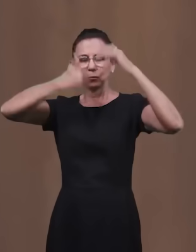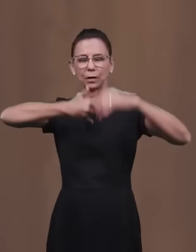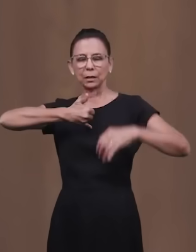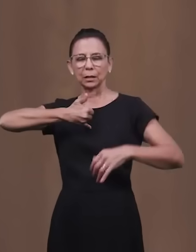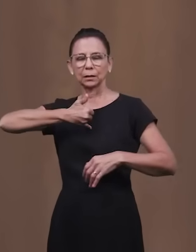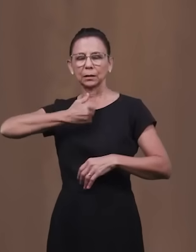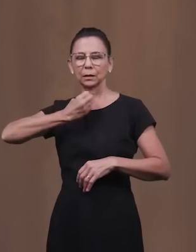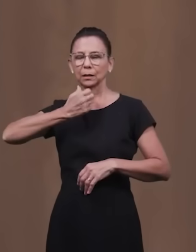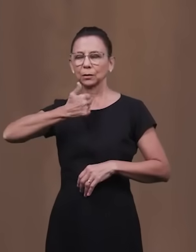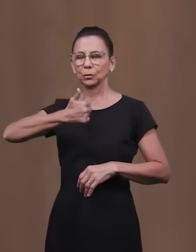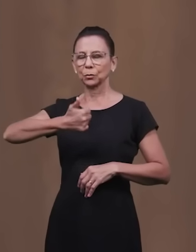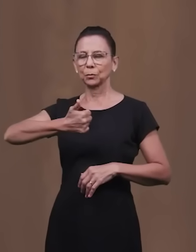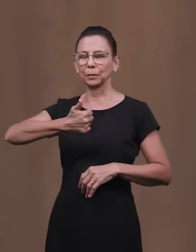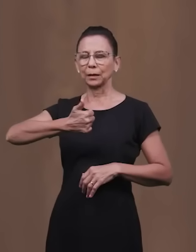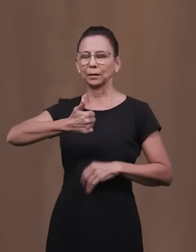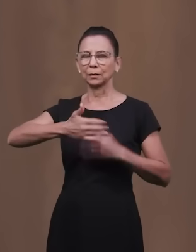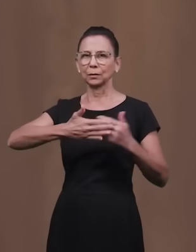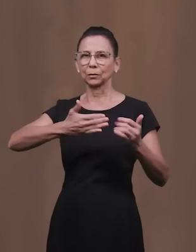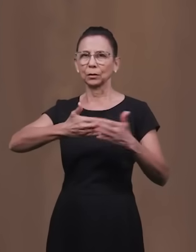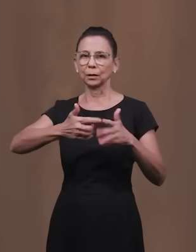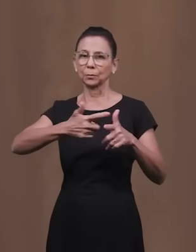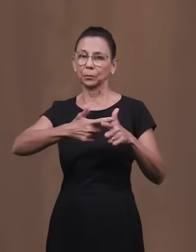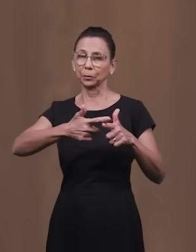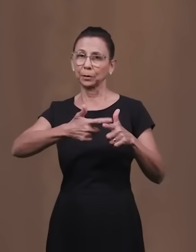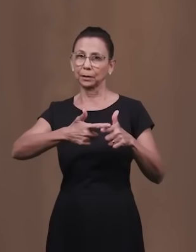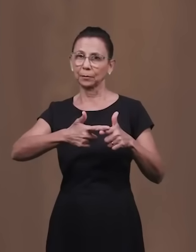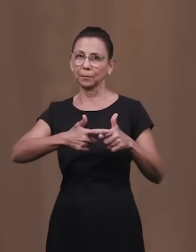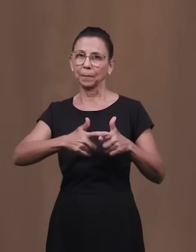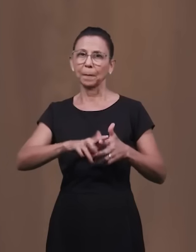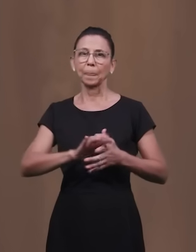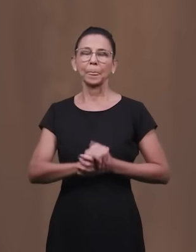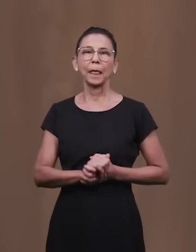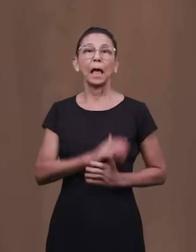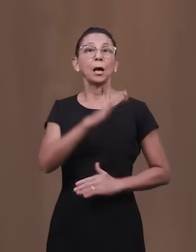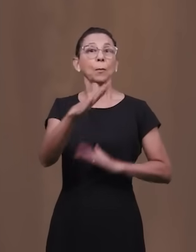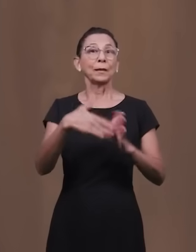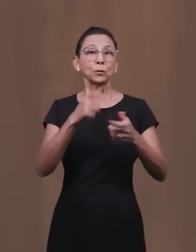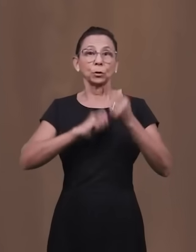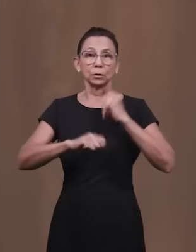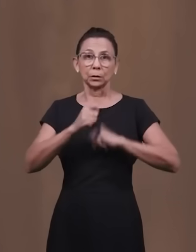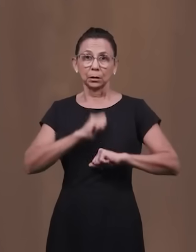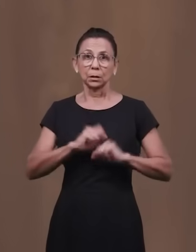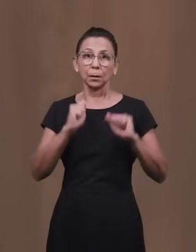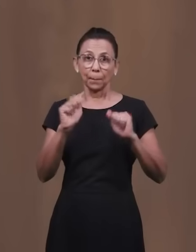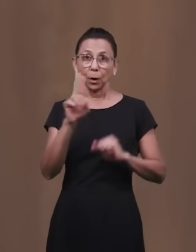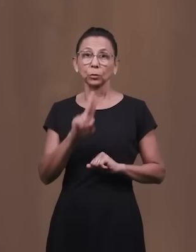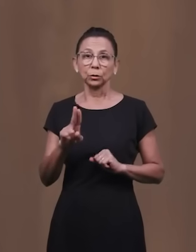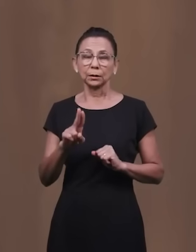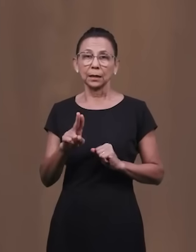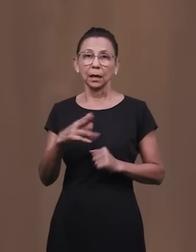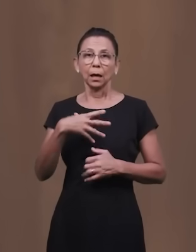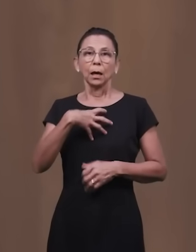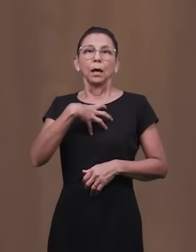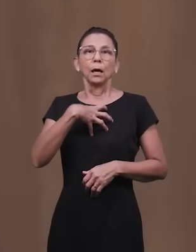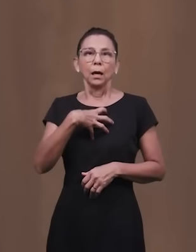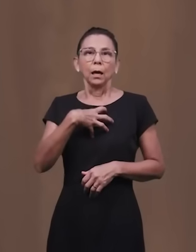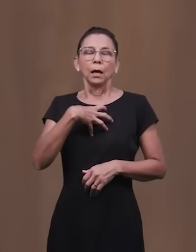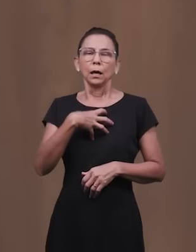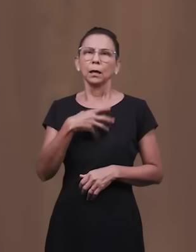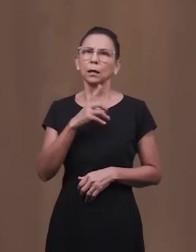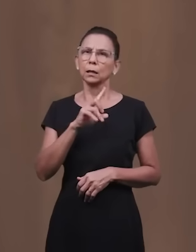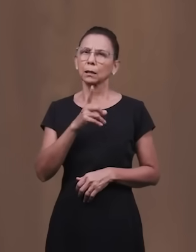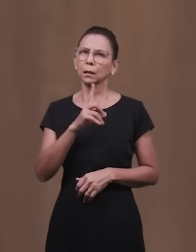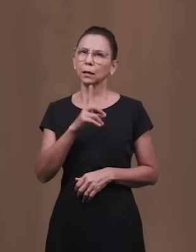Isso para qualquer situação ansiogênica funciona. Como um começo. Toda ansiedade vai ser resolvida com respiração? Não.